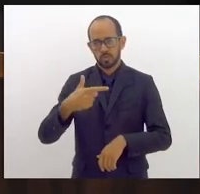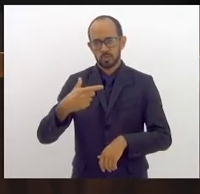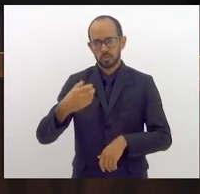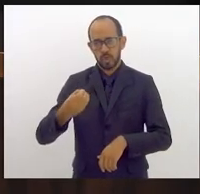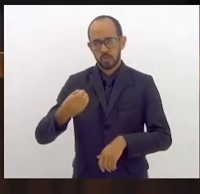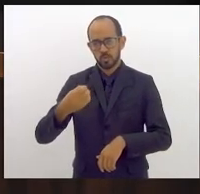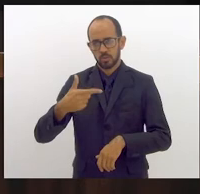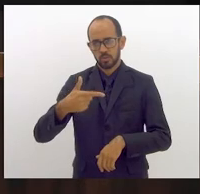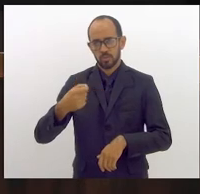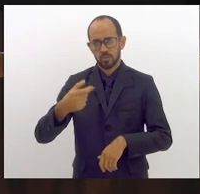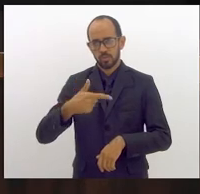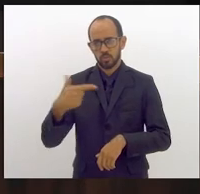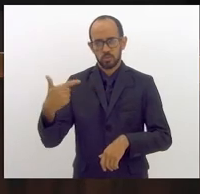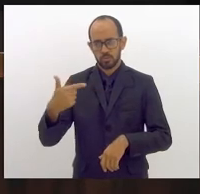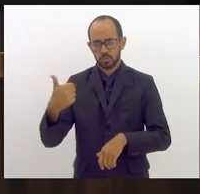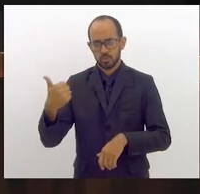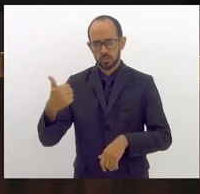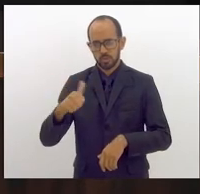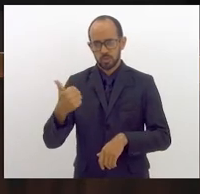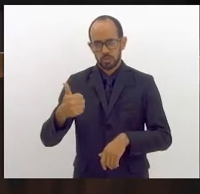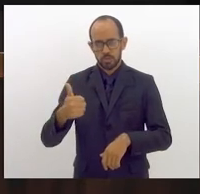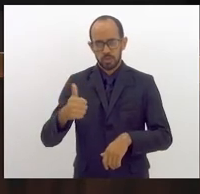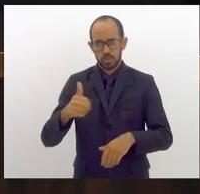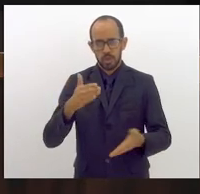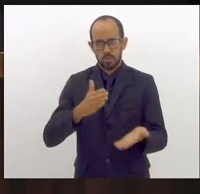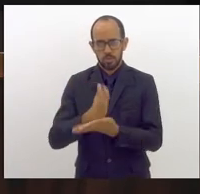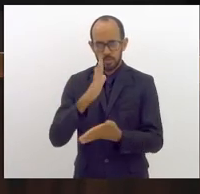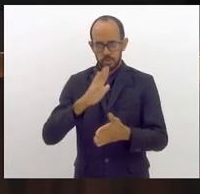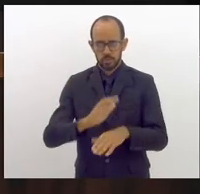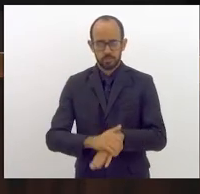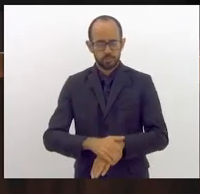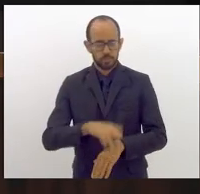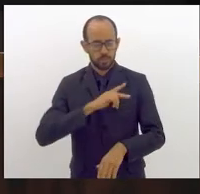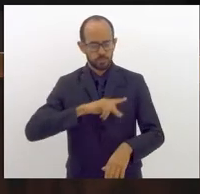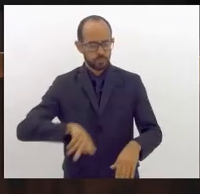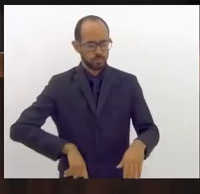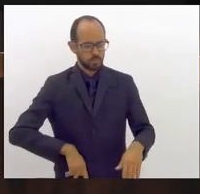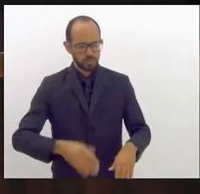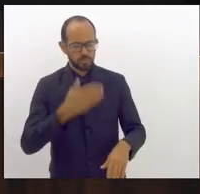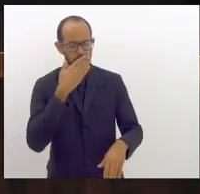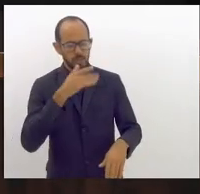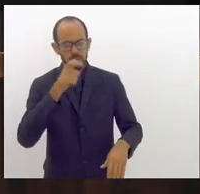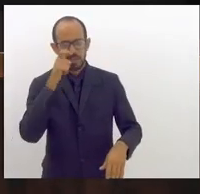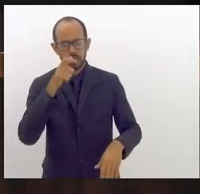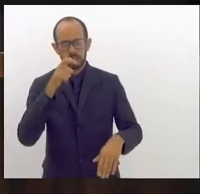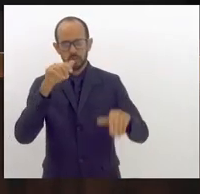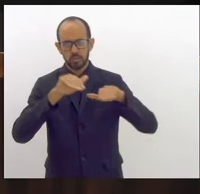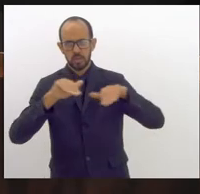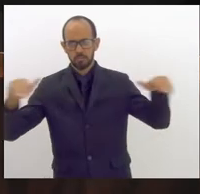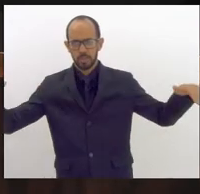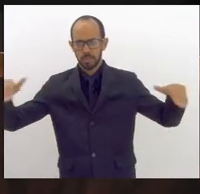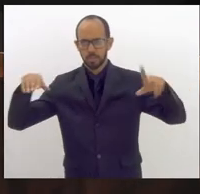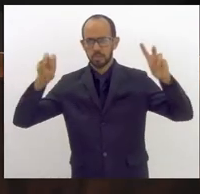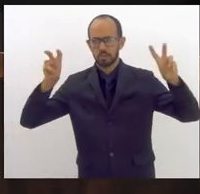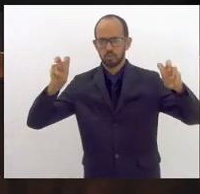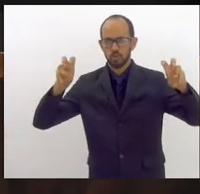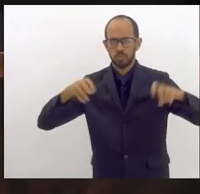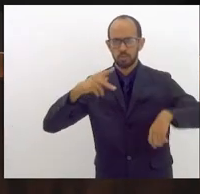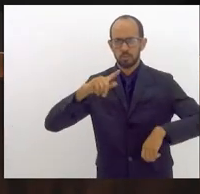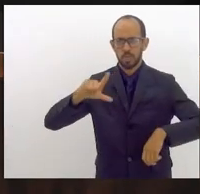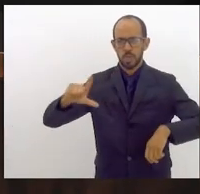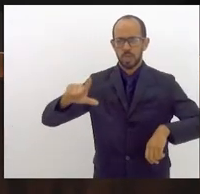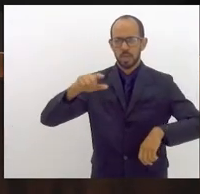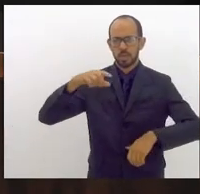permaneça Como estão aprovado presidência chama atenção da mesa em relação ao PL